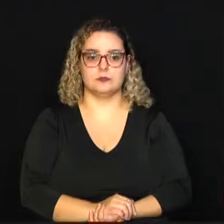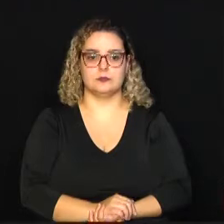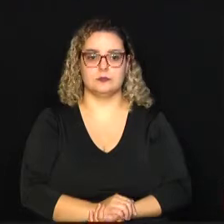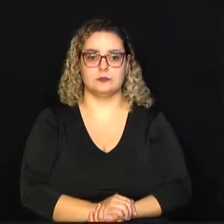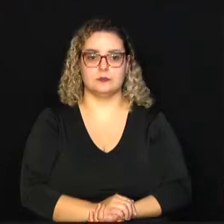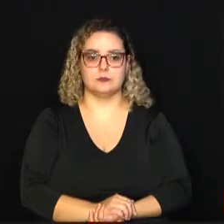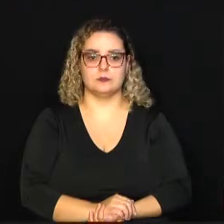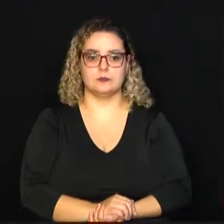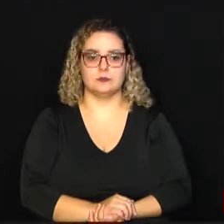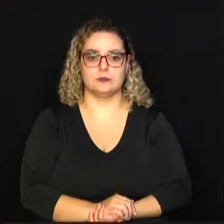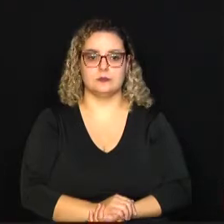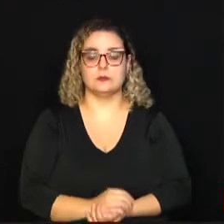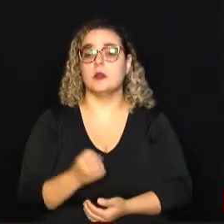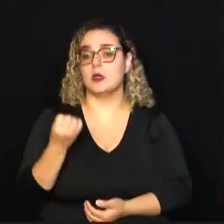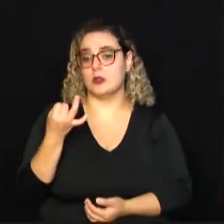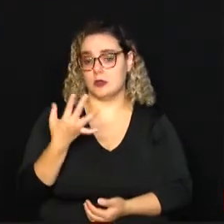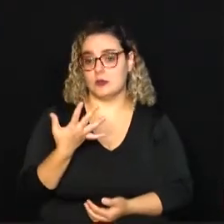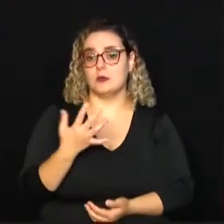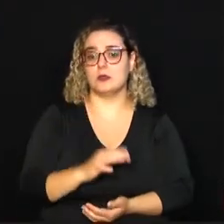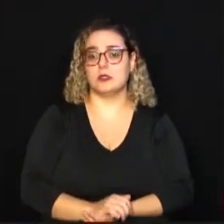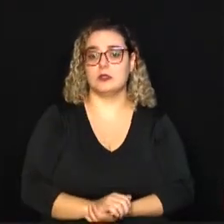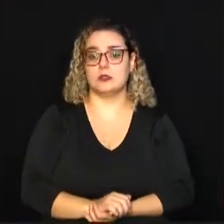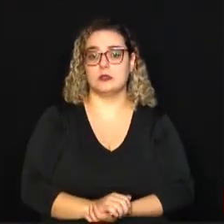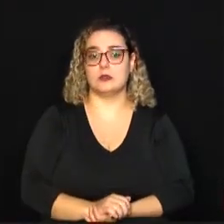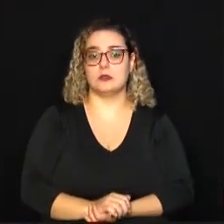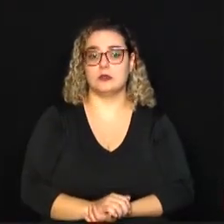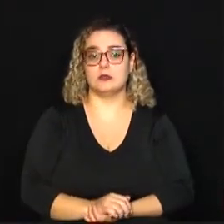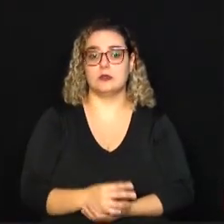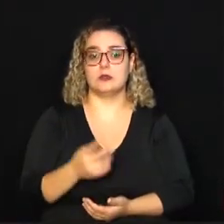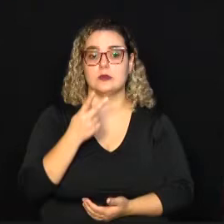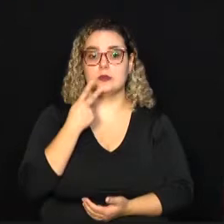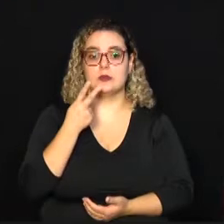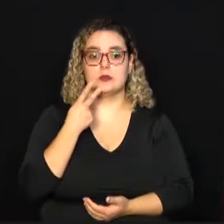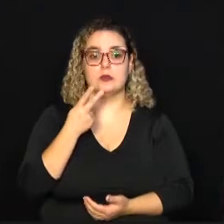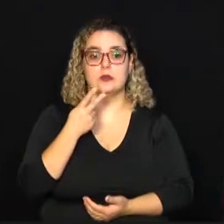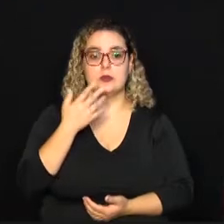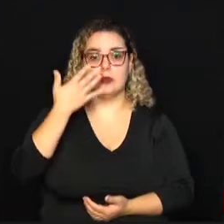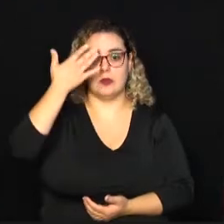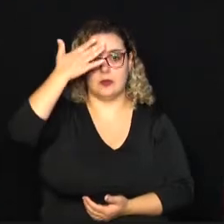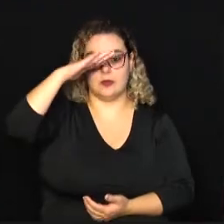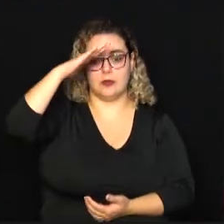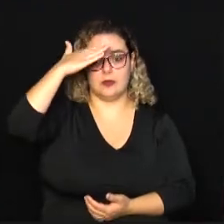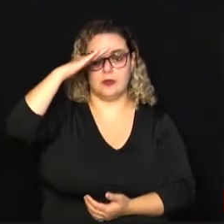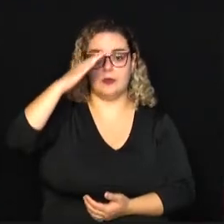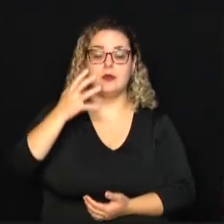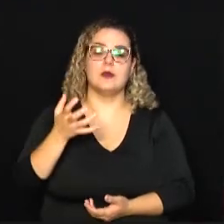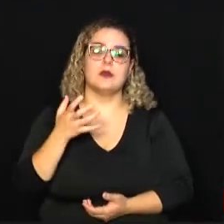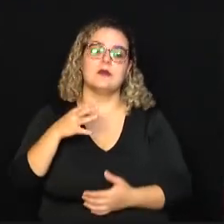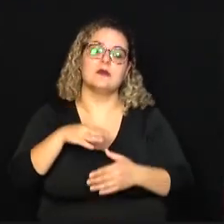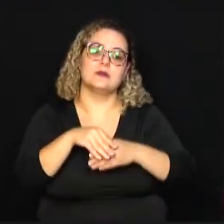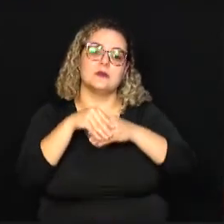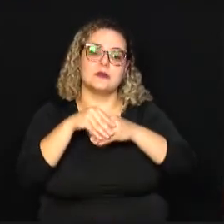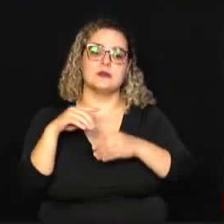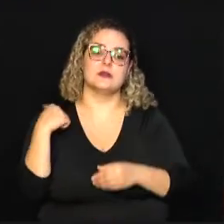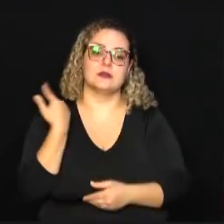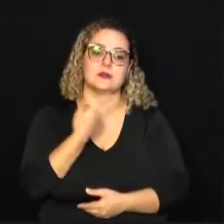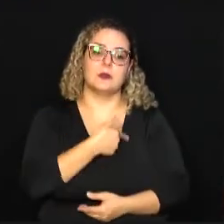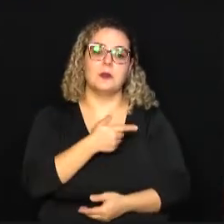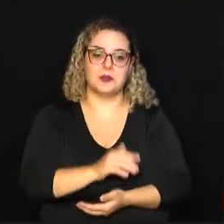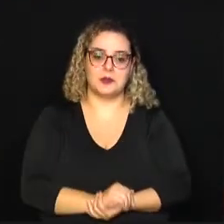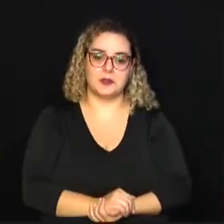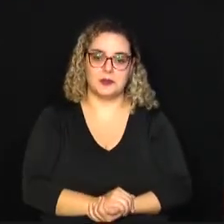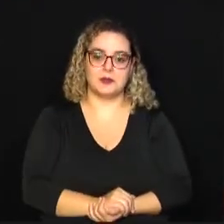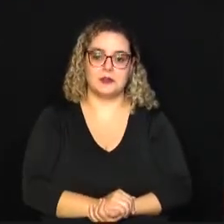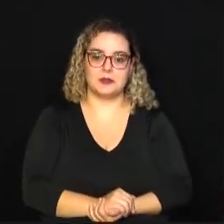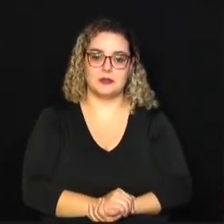Enquanto isso, eu vou ver se o vereador Jair quer fazer uma saudação para a gente.